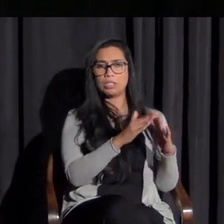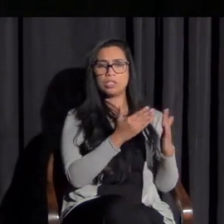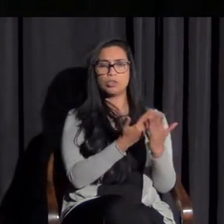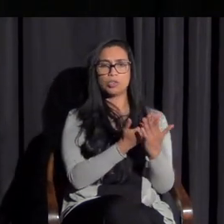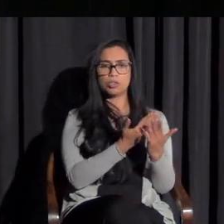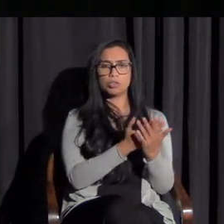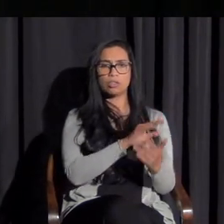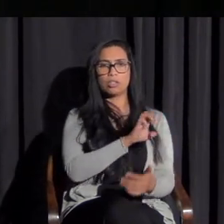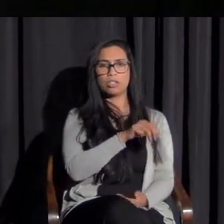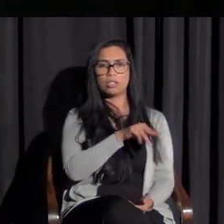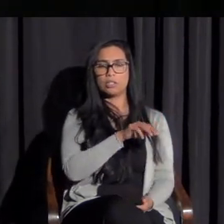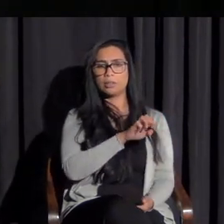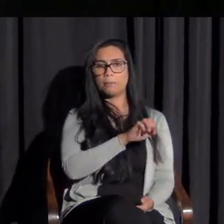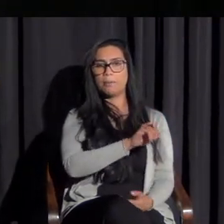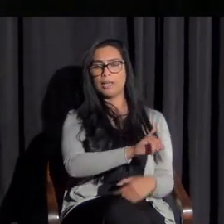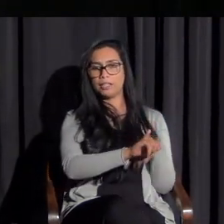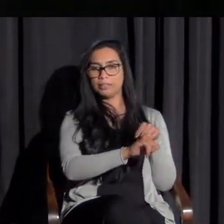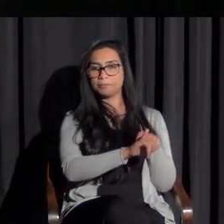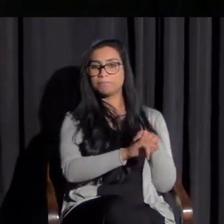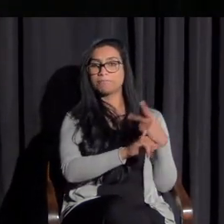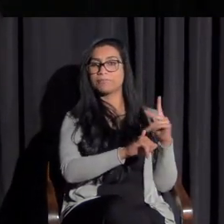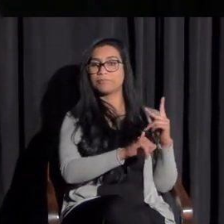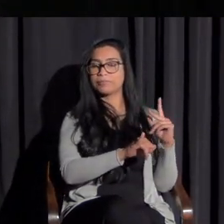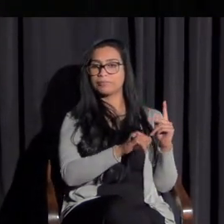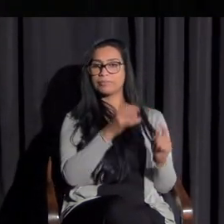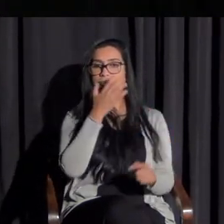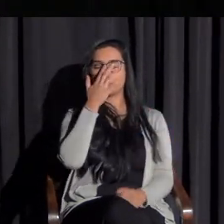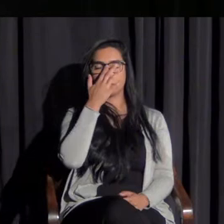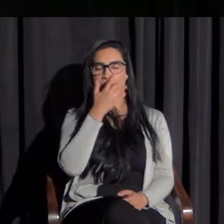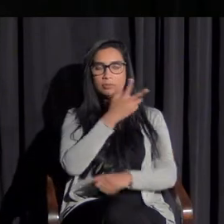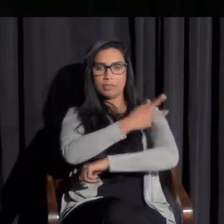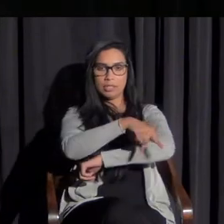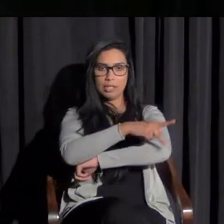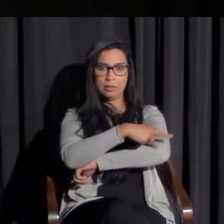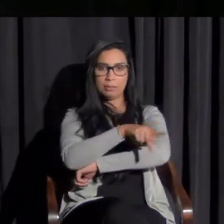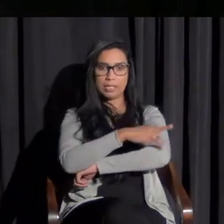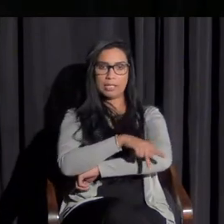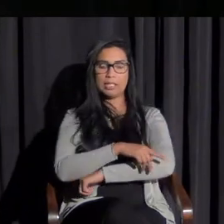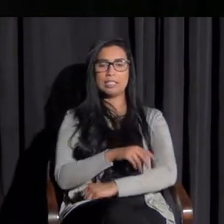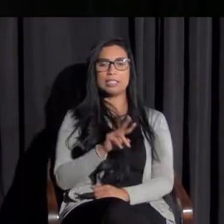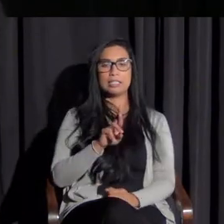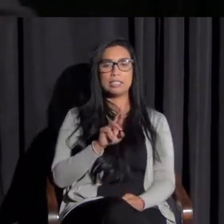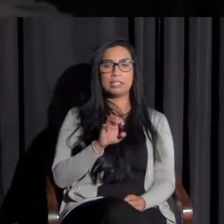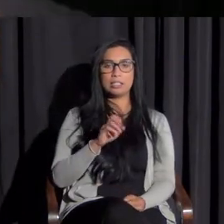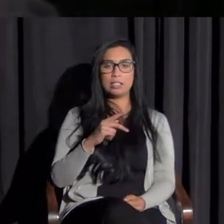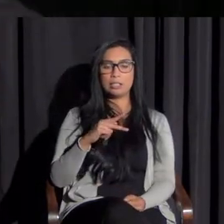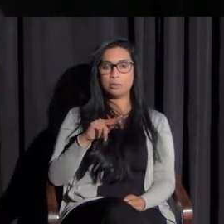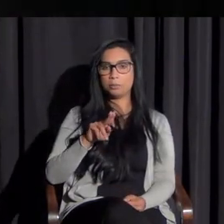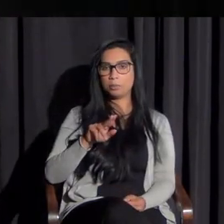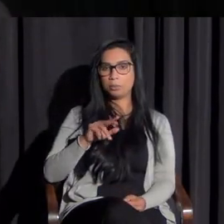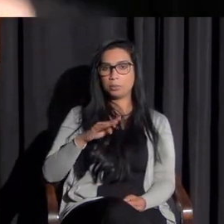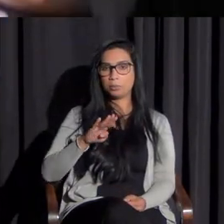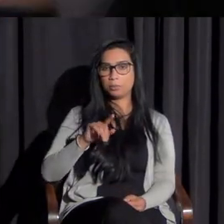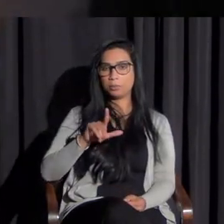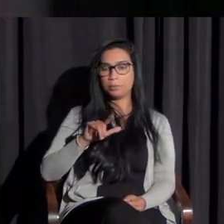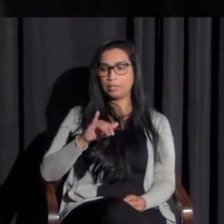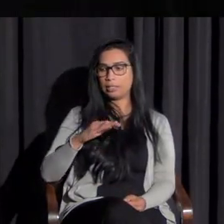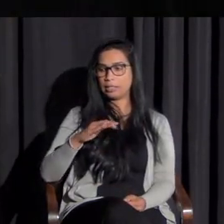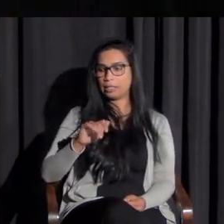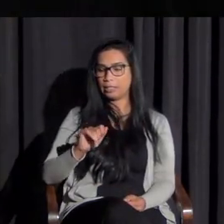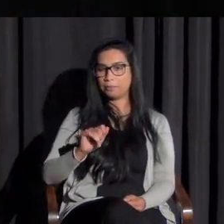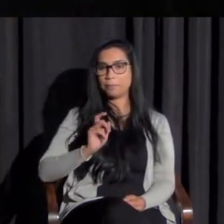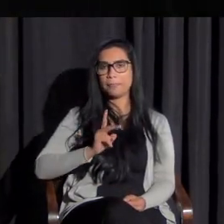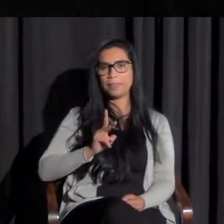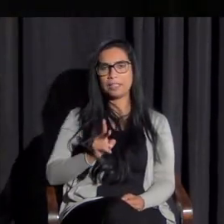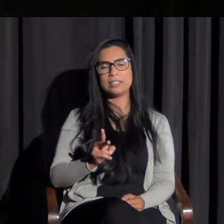Armando de Arruda Pereira, que está situada na Praça da República. Então tem o Largo, passavam